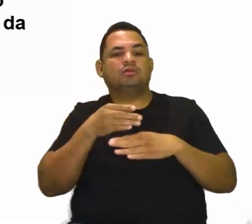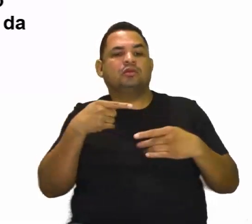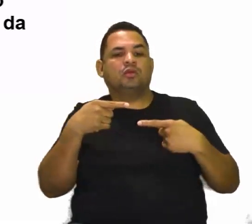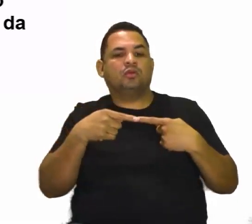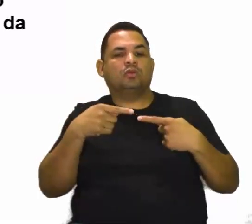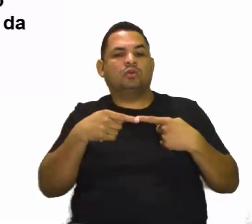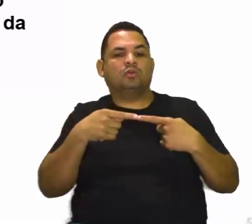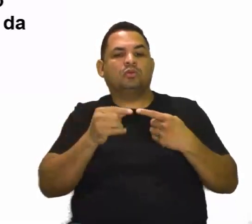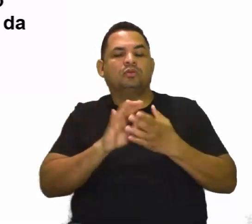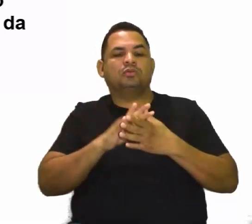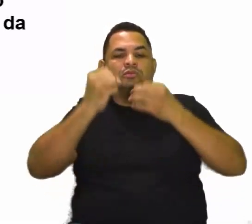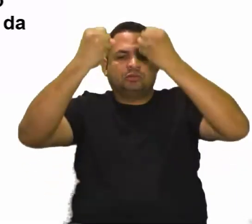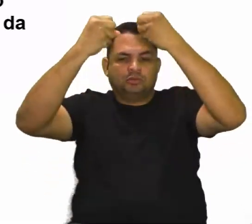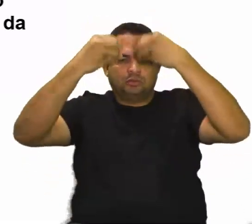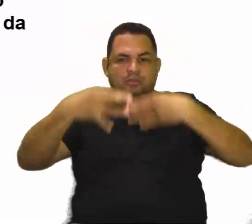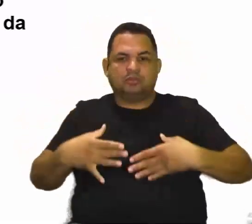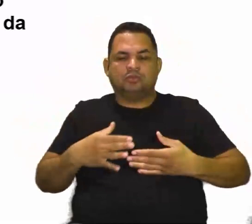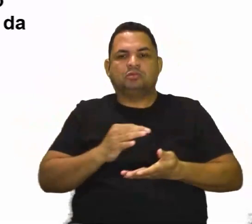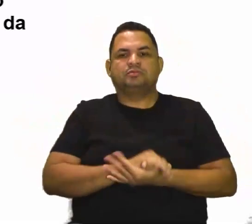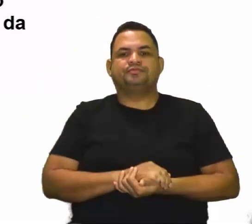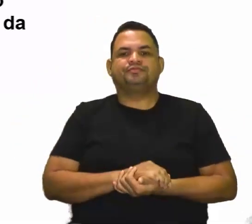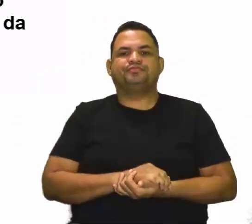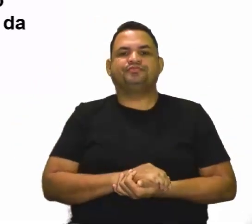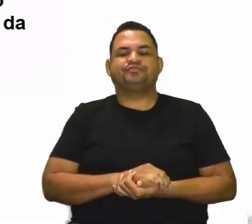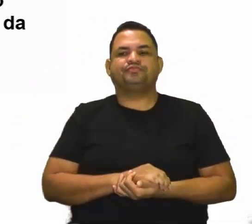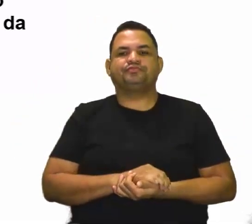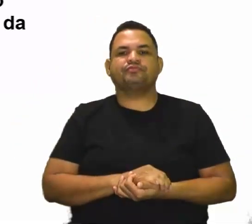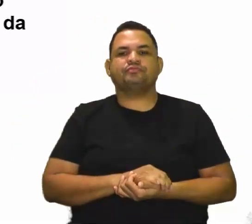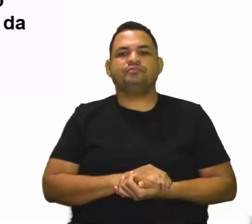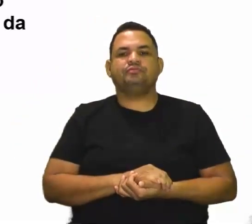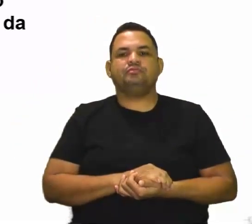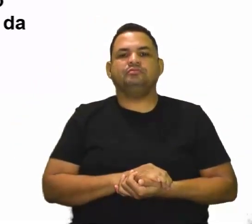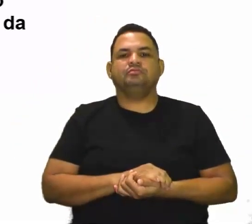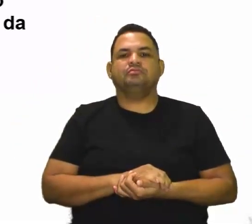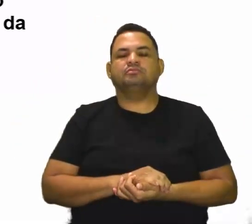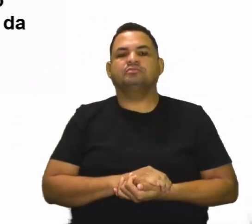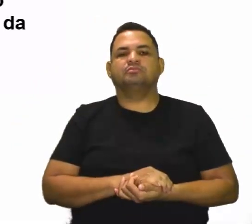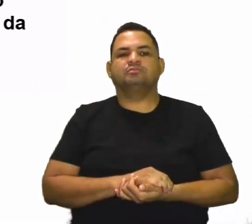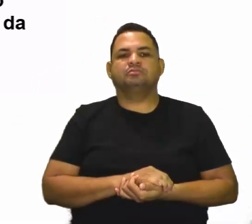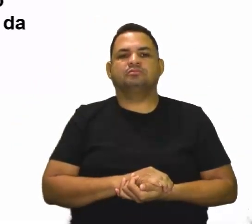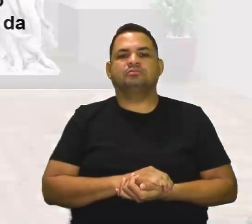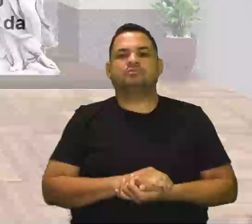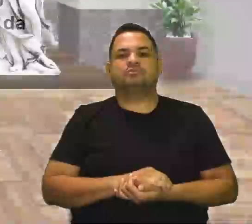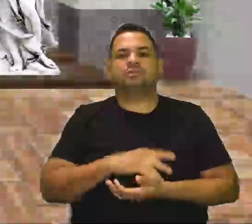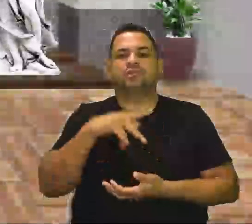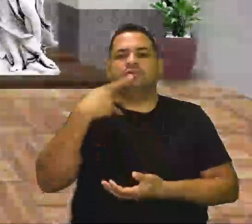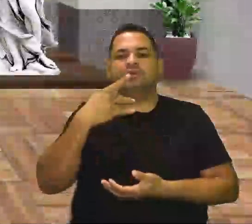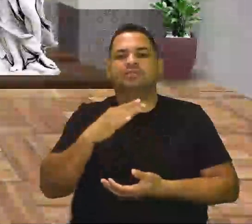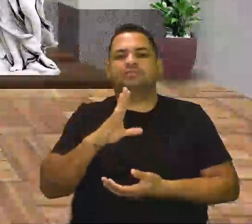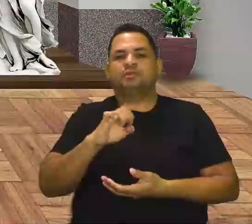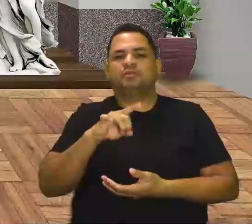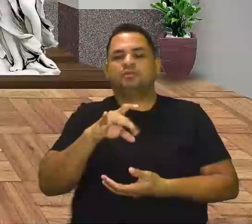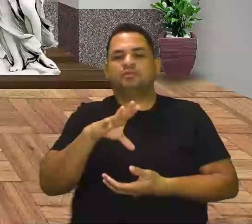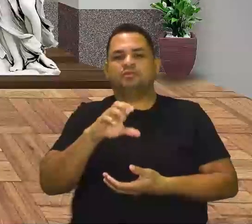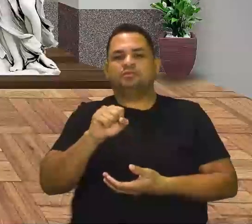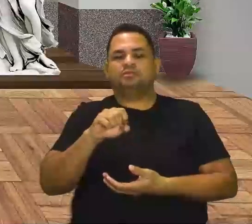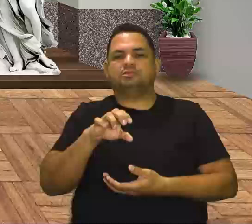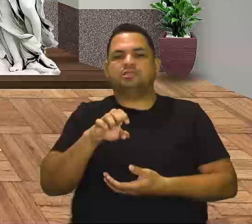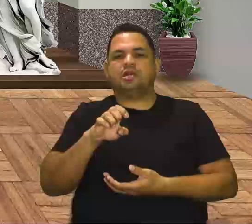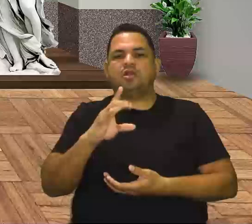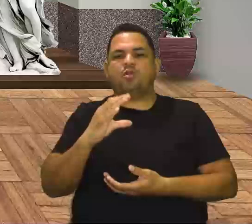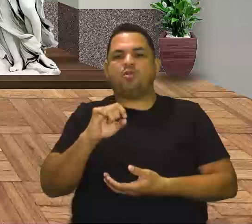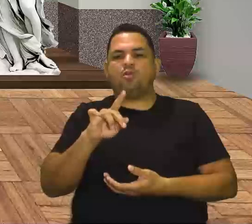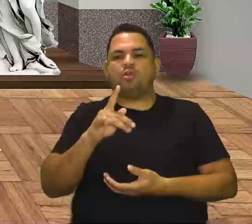tem uma de suas explicações. Deixa eu falar para vocês aqui sobre Euclides da Cunha. Euclides